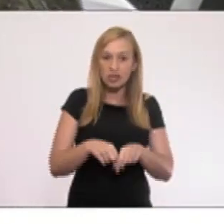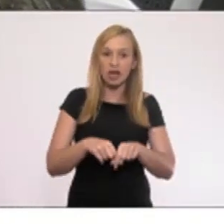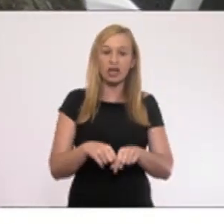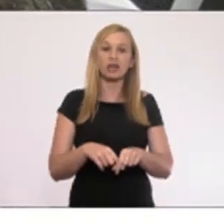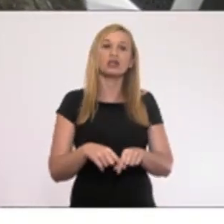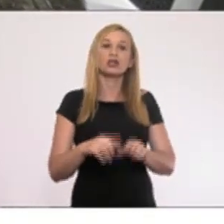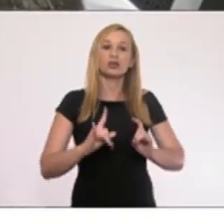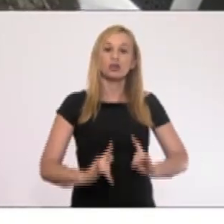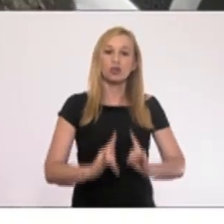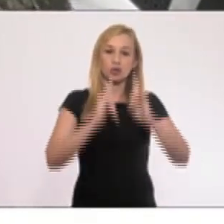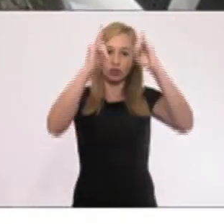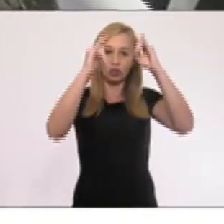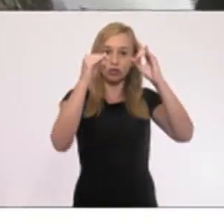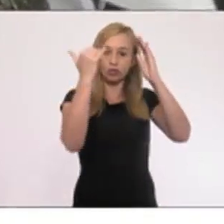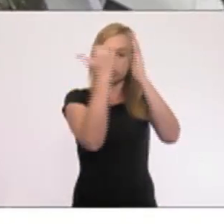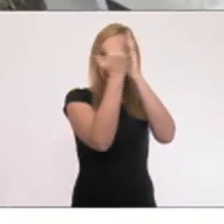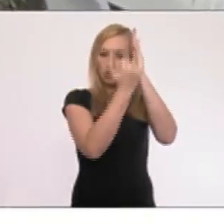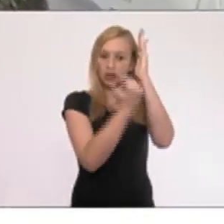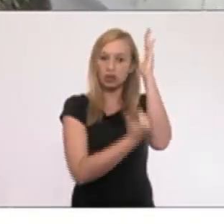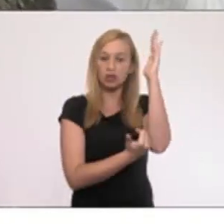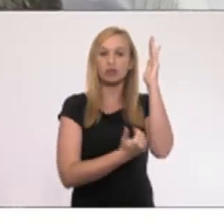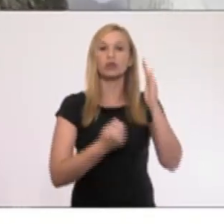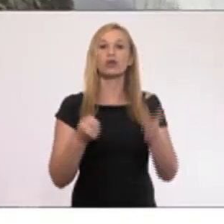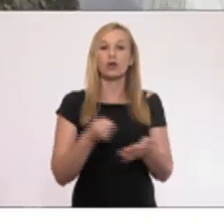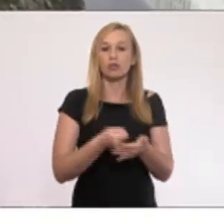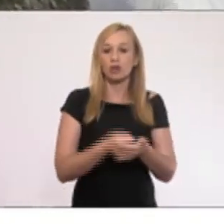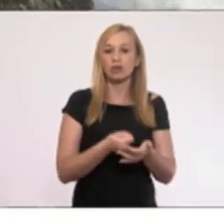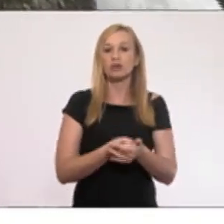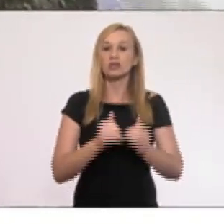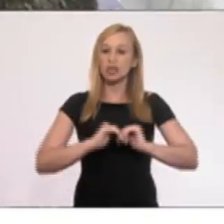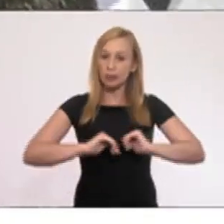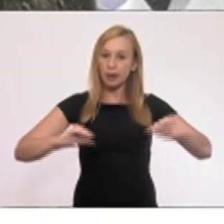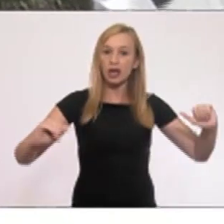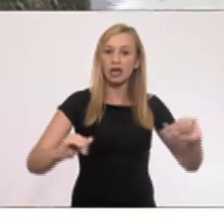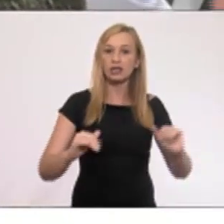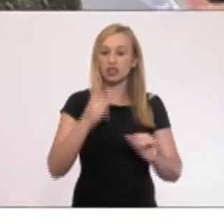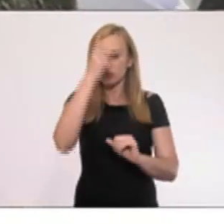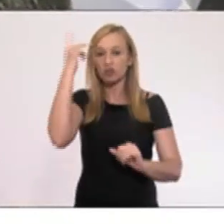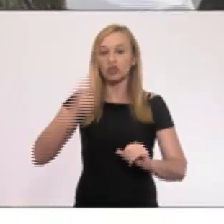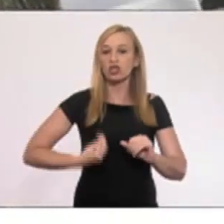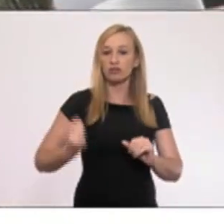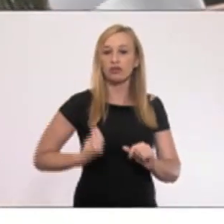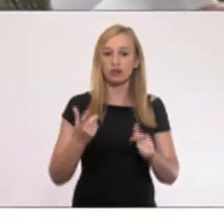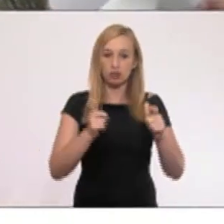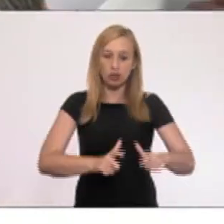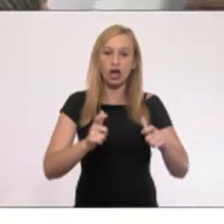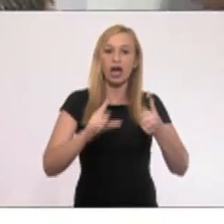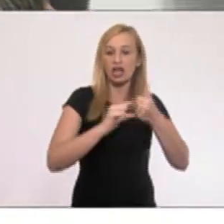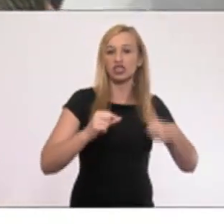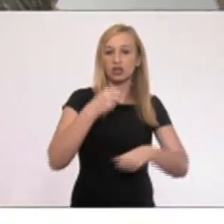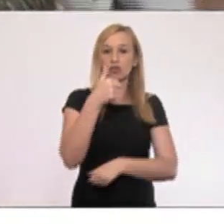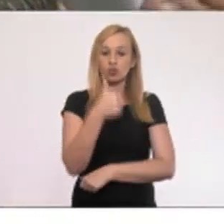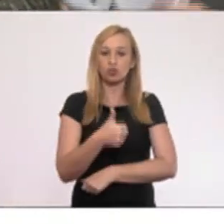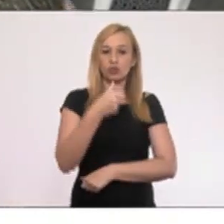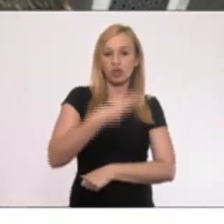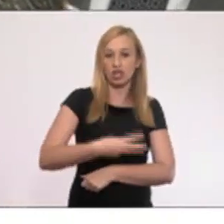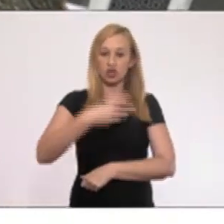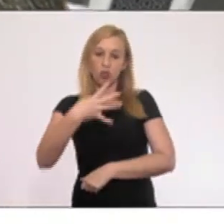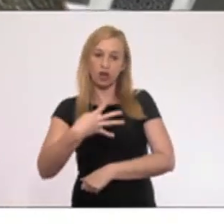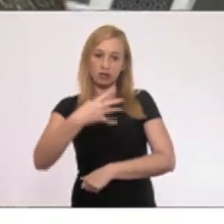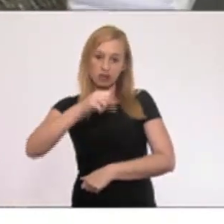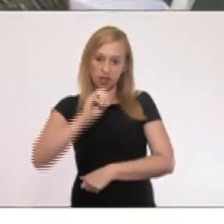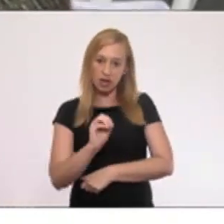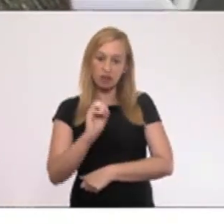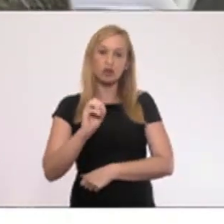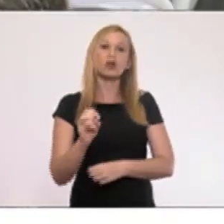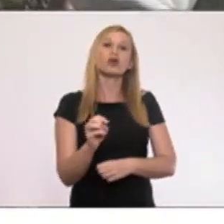seja feito mediante cobrança em separado aos condôminos e moradores nos termos do artigo 1340 do Código